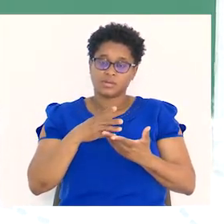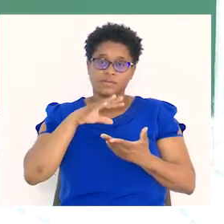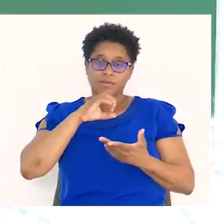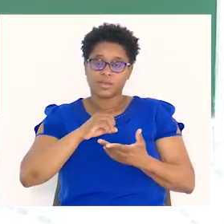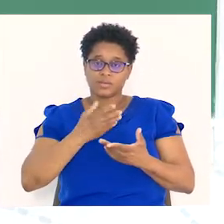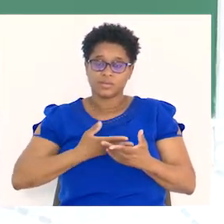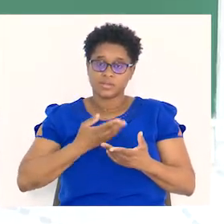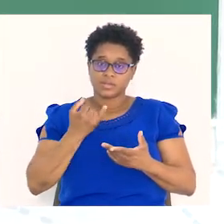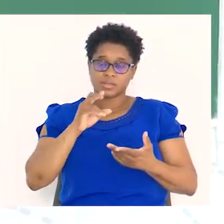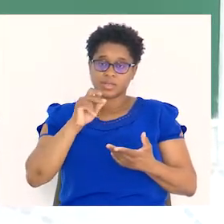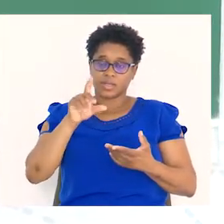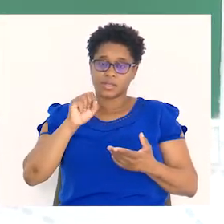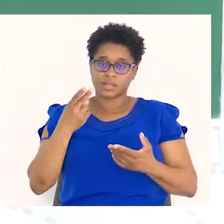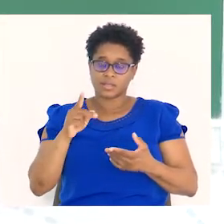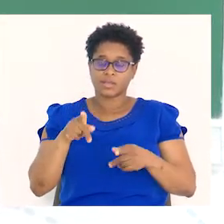o quê?